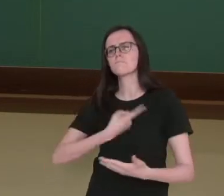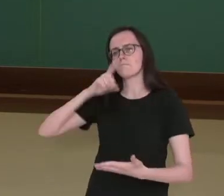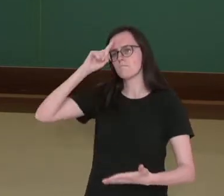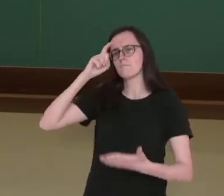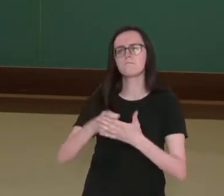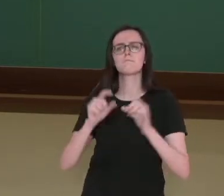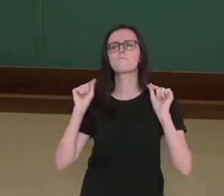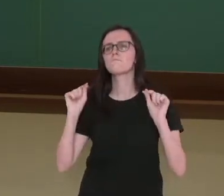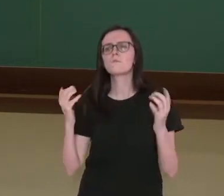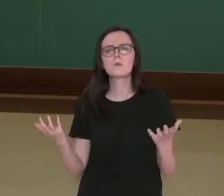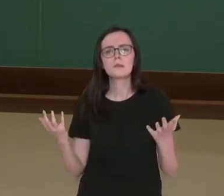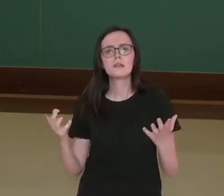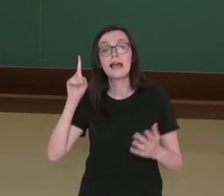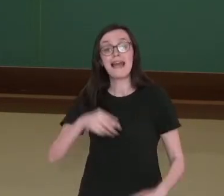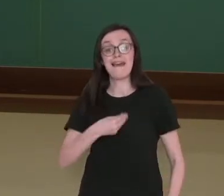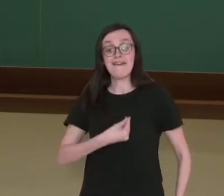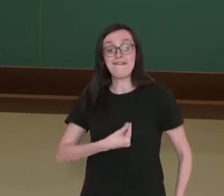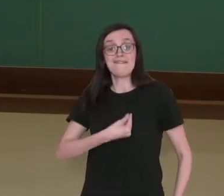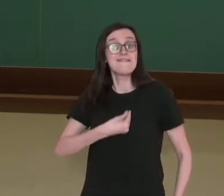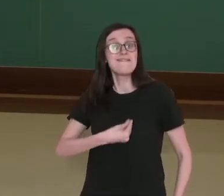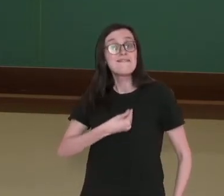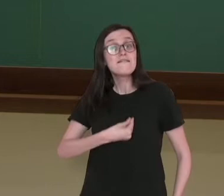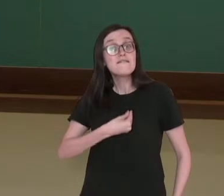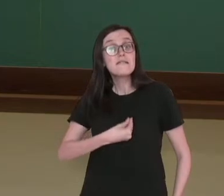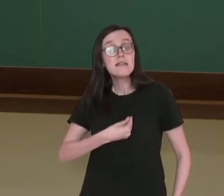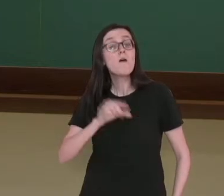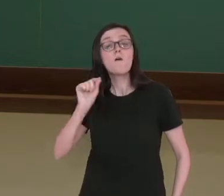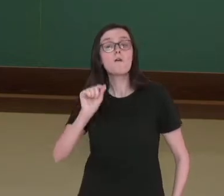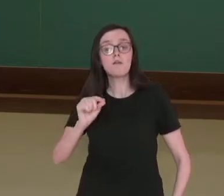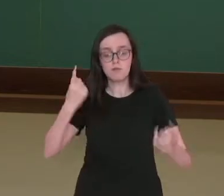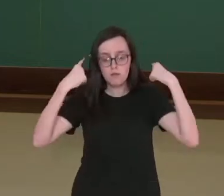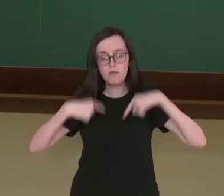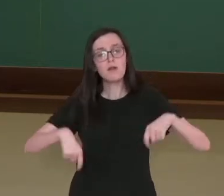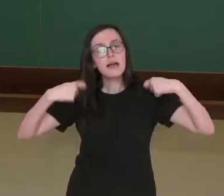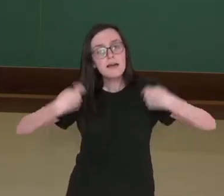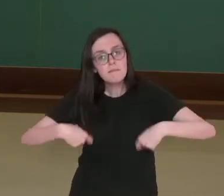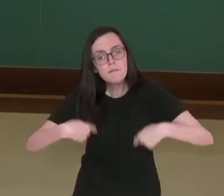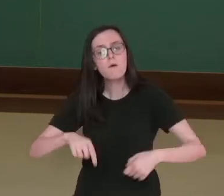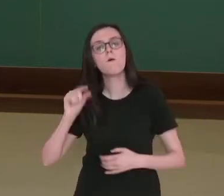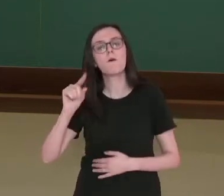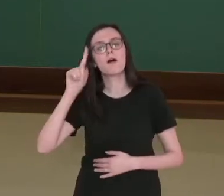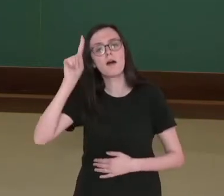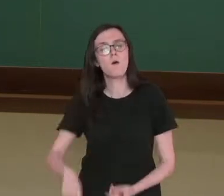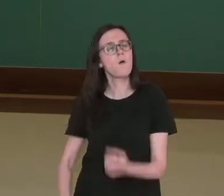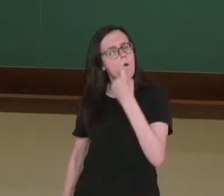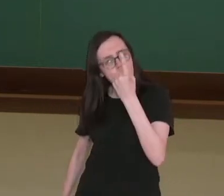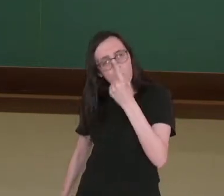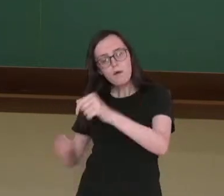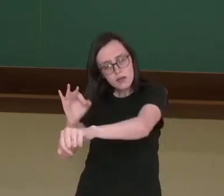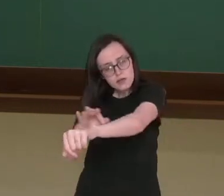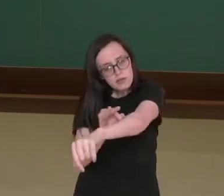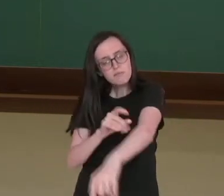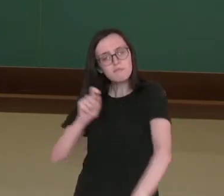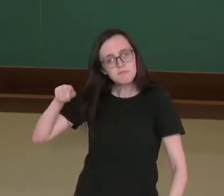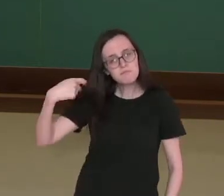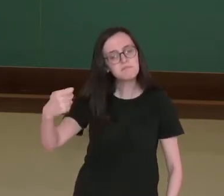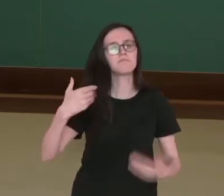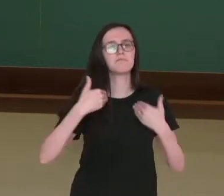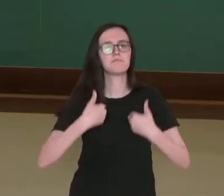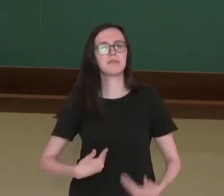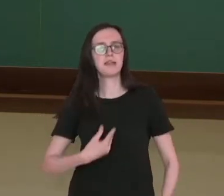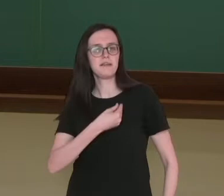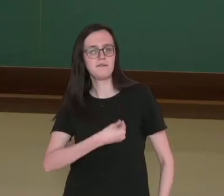como vida é que o organismo precisa ter pelo menos uma célula para ser considerado um organismo